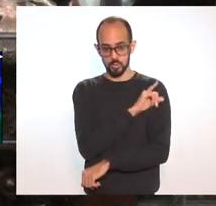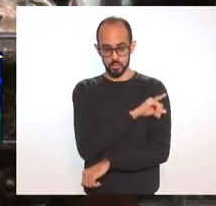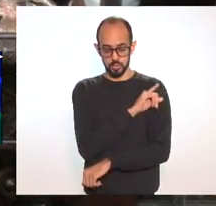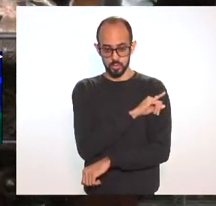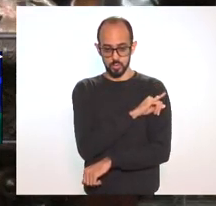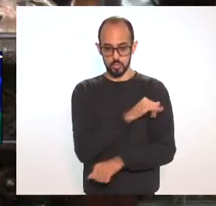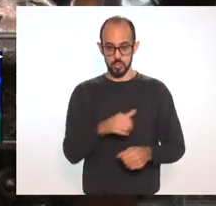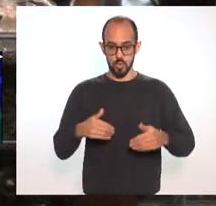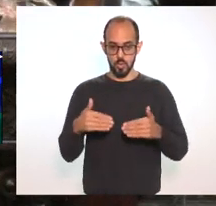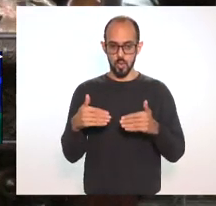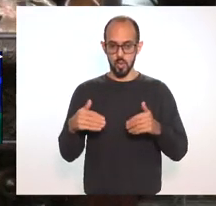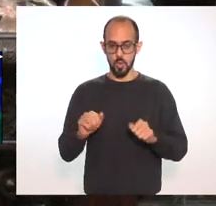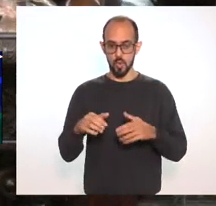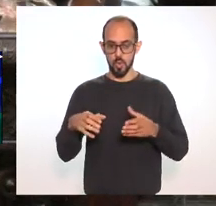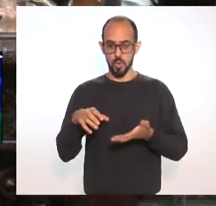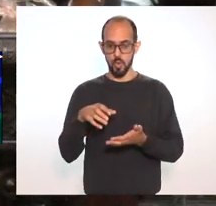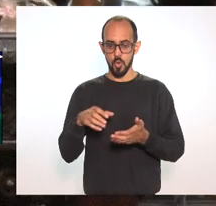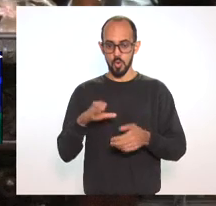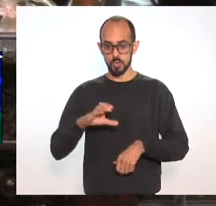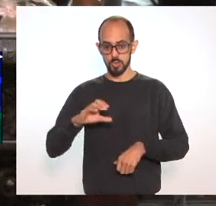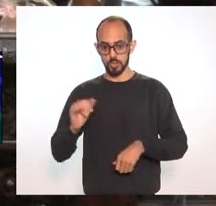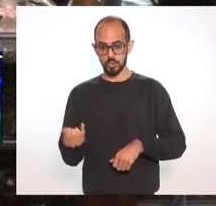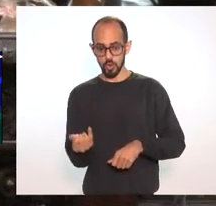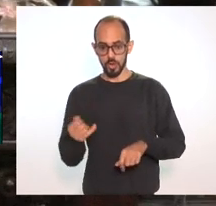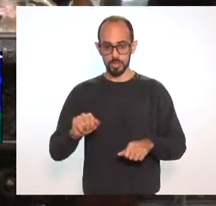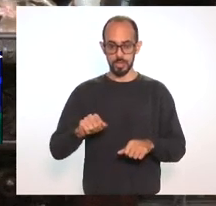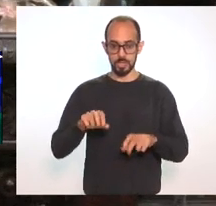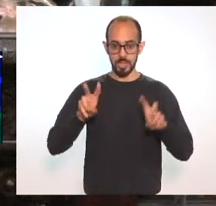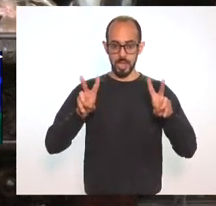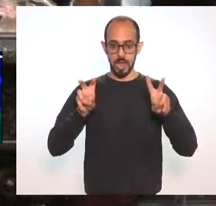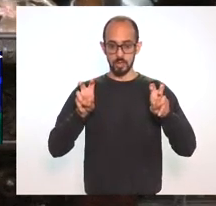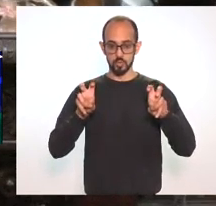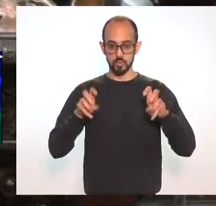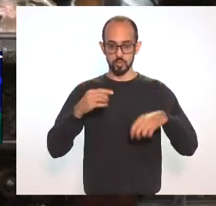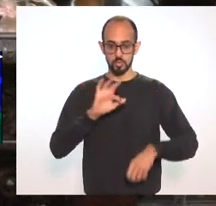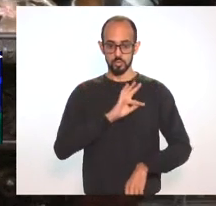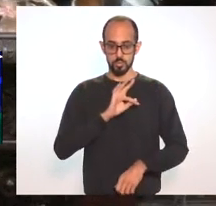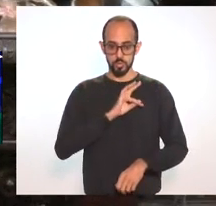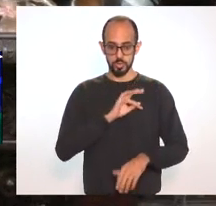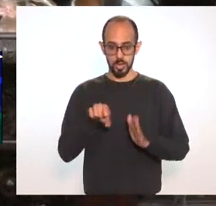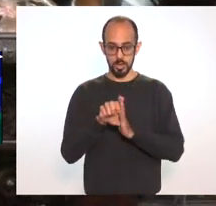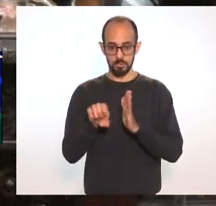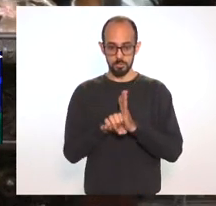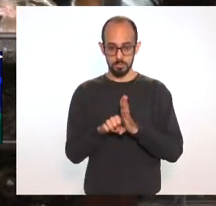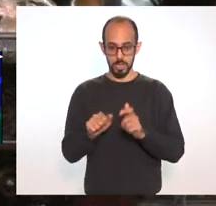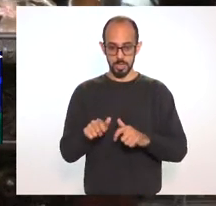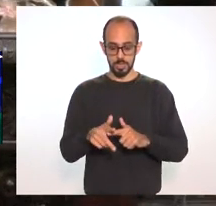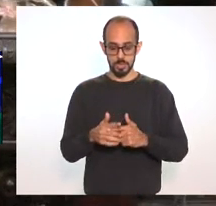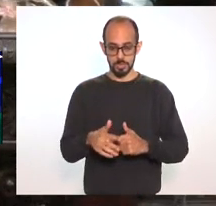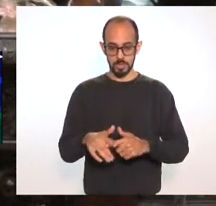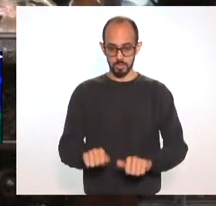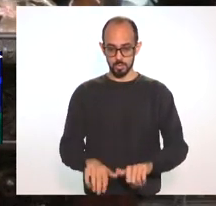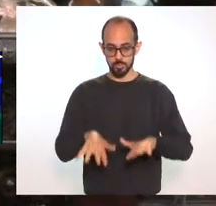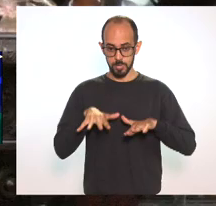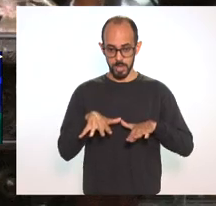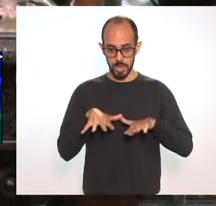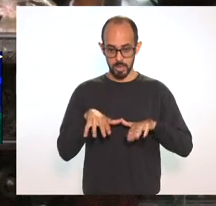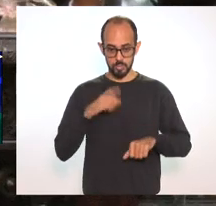comissões de Constituição e Justiça, de Segurança Pública e Assuntos de Polícia, a emenda de plenário. Para emitir parecer pela Comissão de Constituição e Justiça,